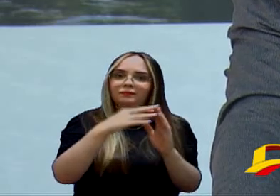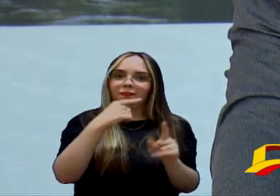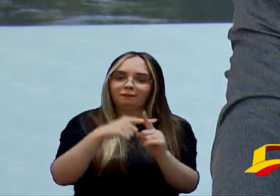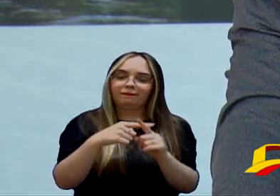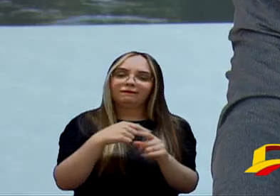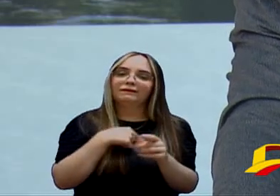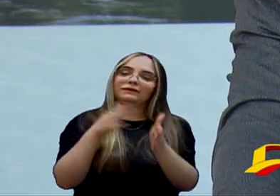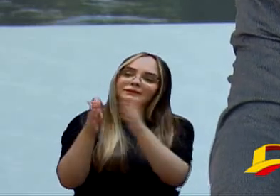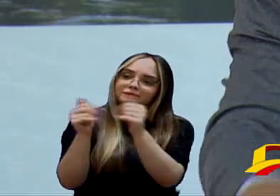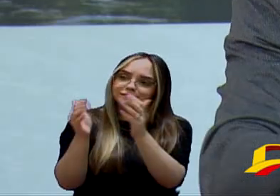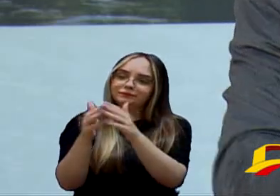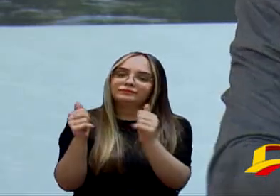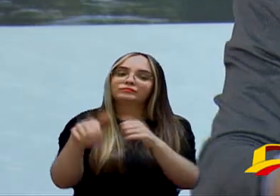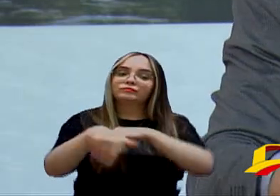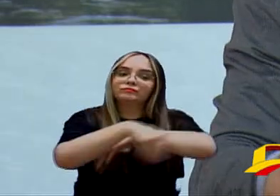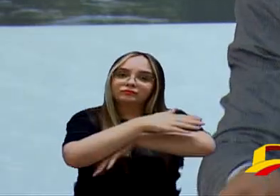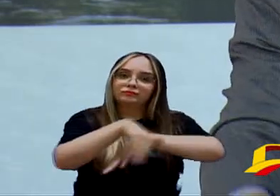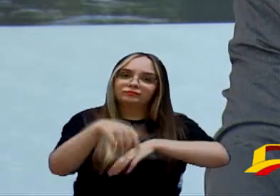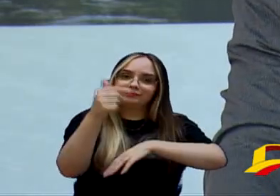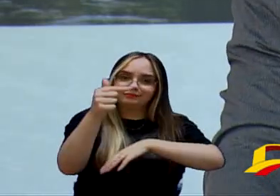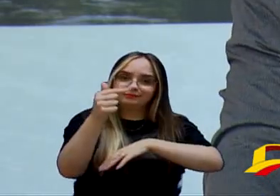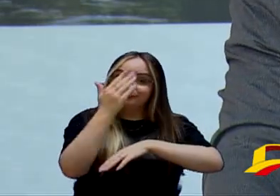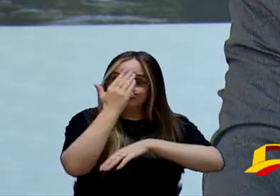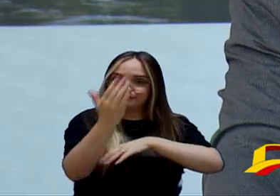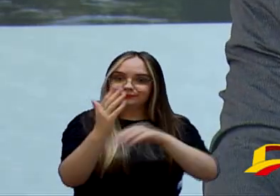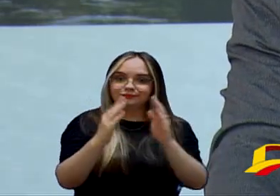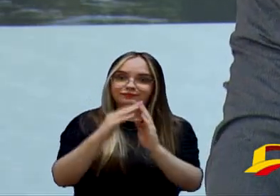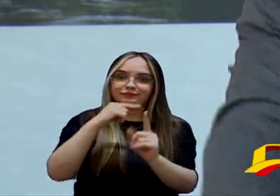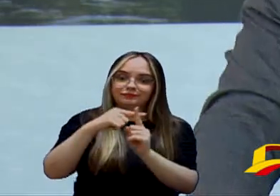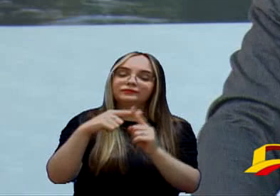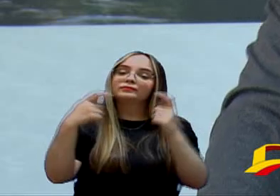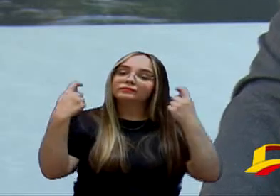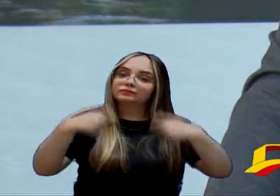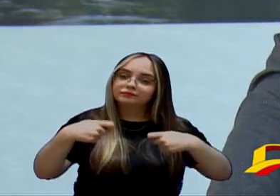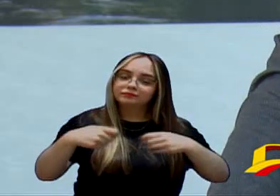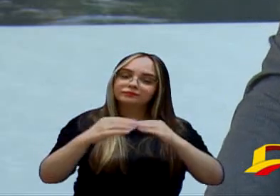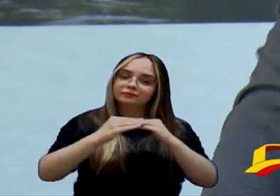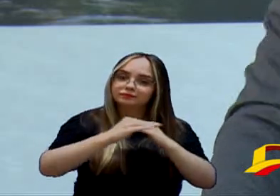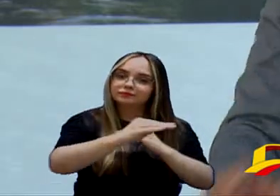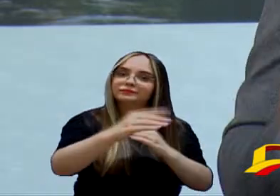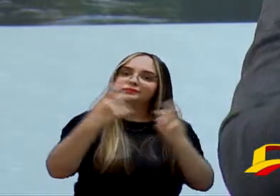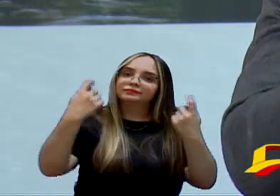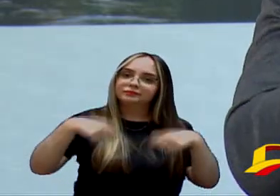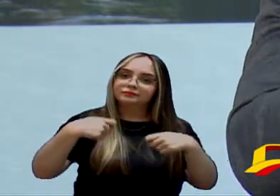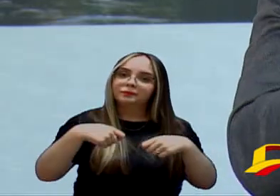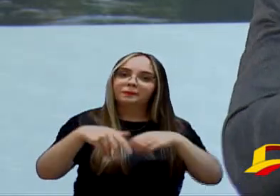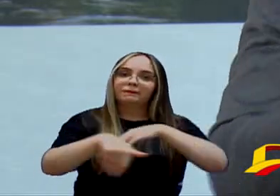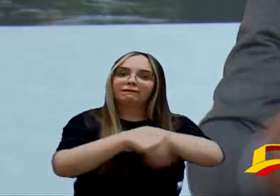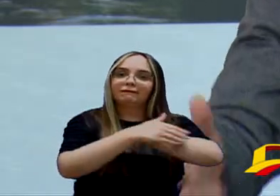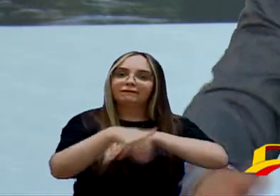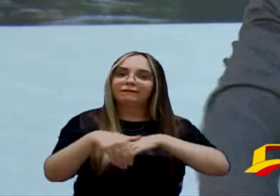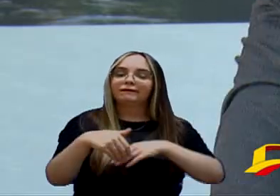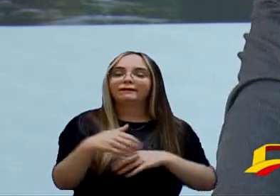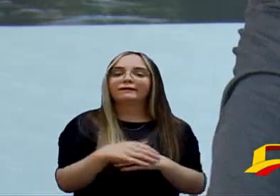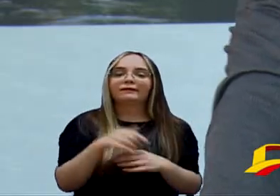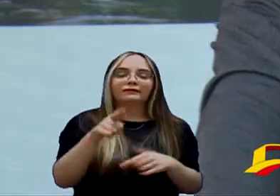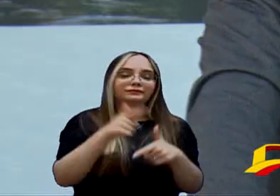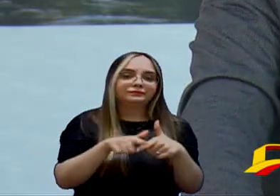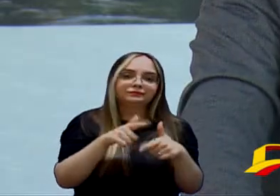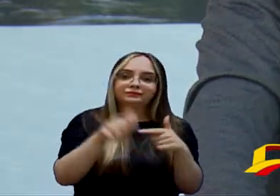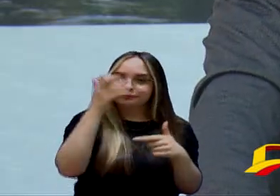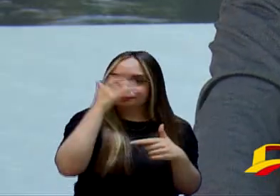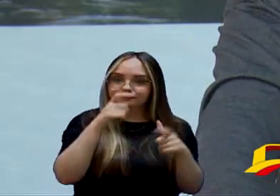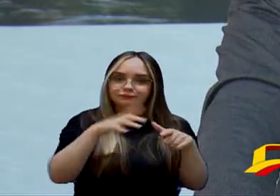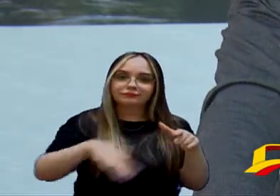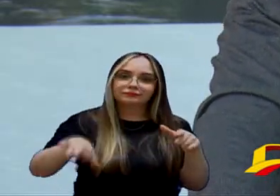cobrando que a Rua Sete que fica em frente à comunidade fosse asfaltada uma das nos problemas muito sério ali do bairro